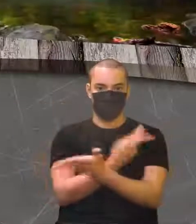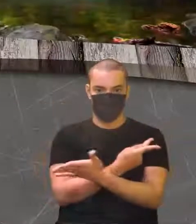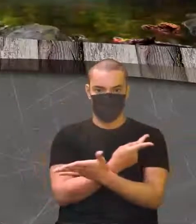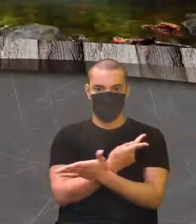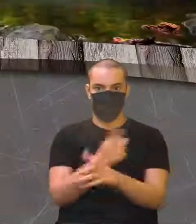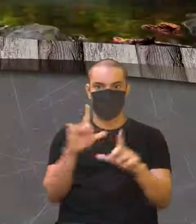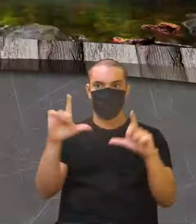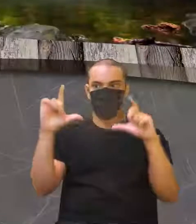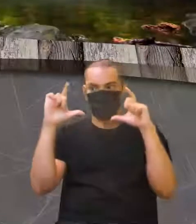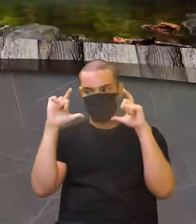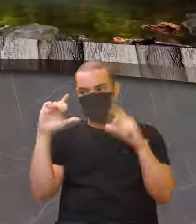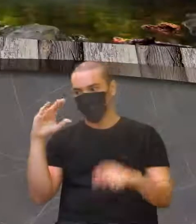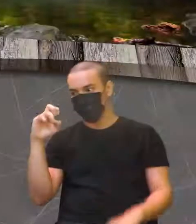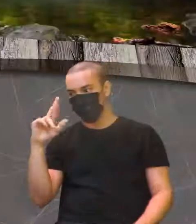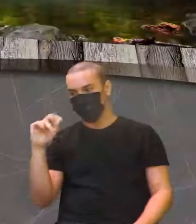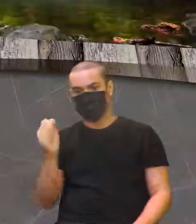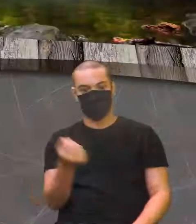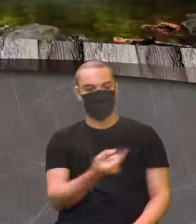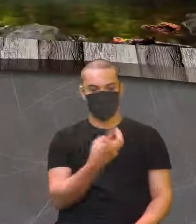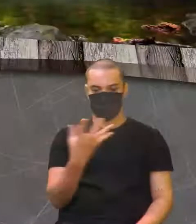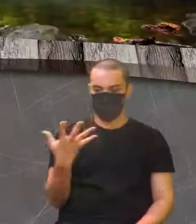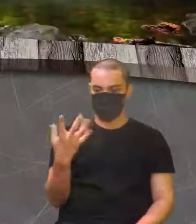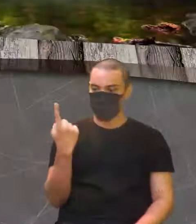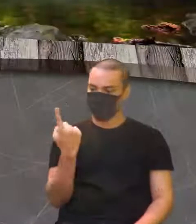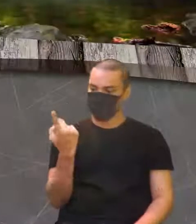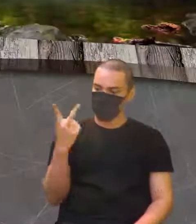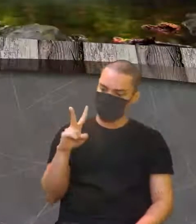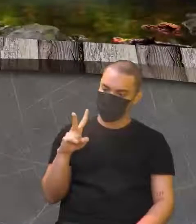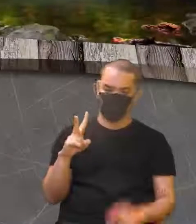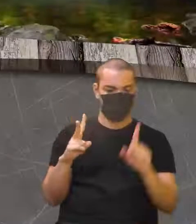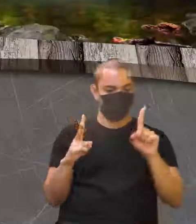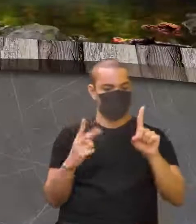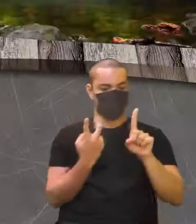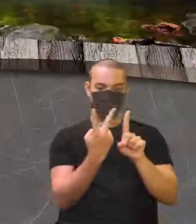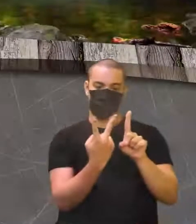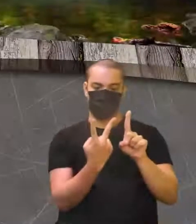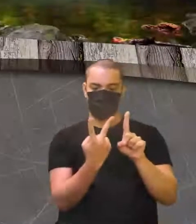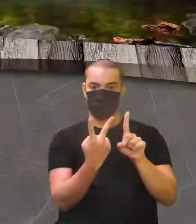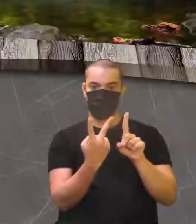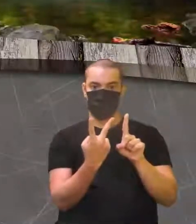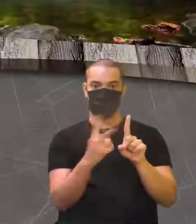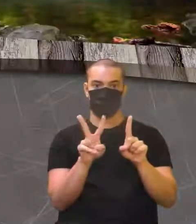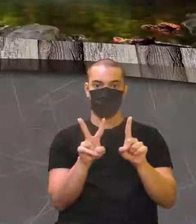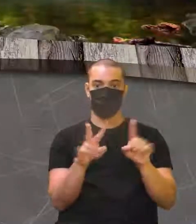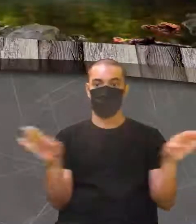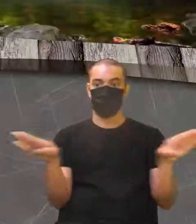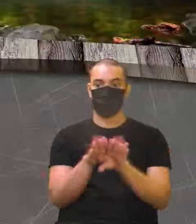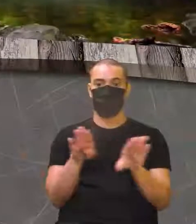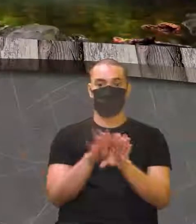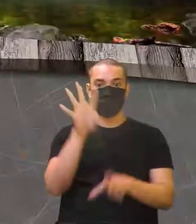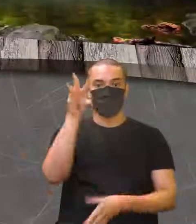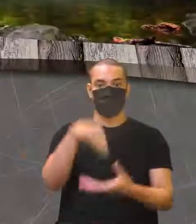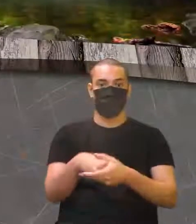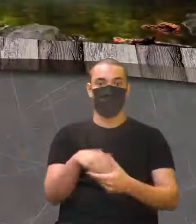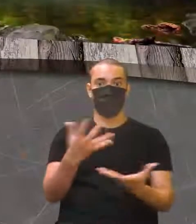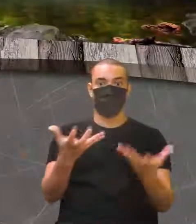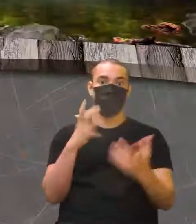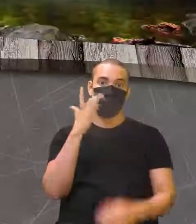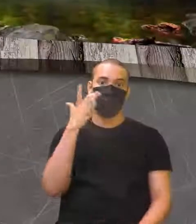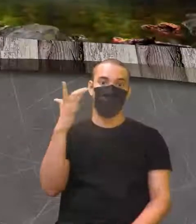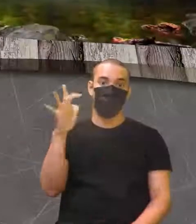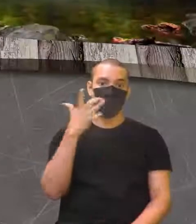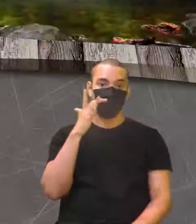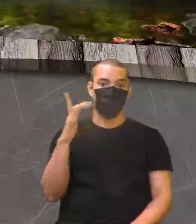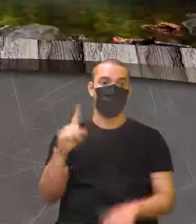cara, para quantos lados da moeda? 2, 1 para 2. E nas cartas, ouro, que era a carta